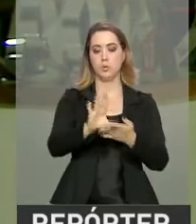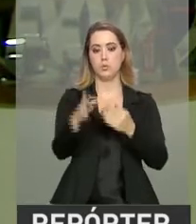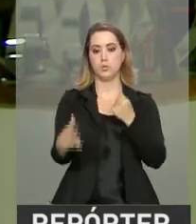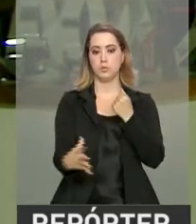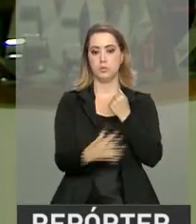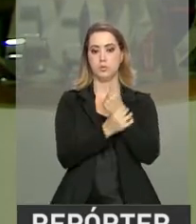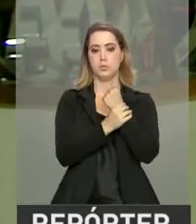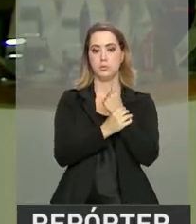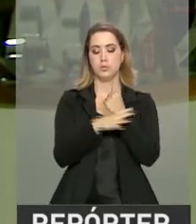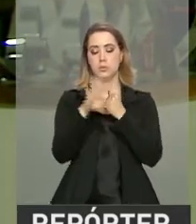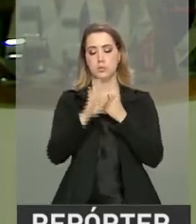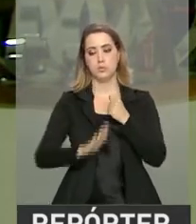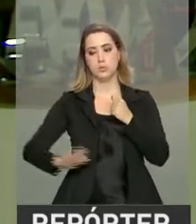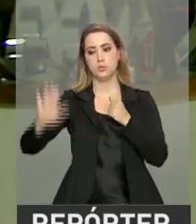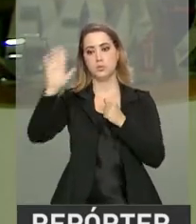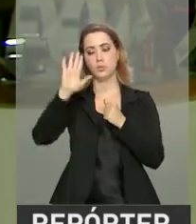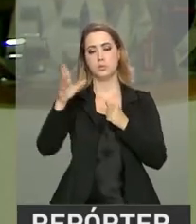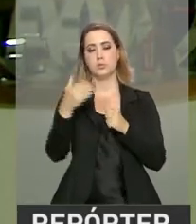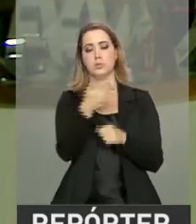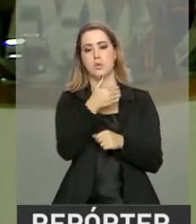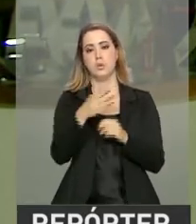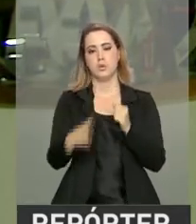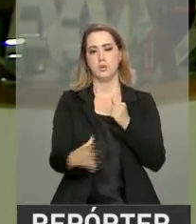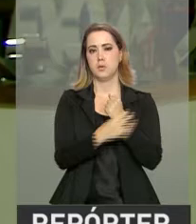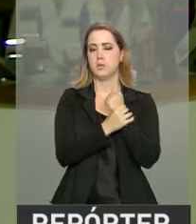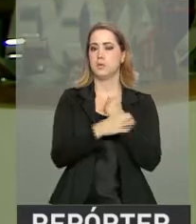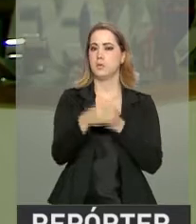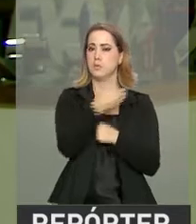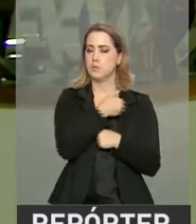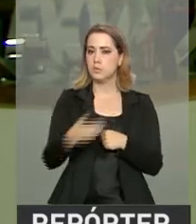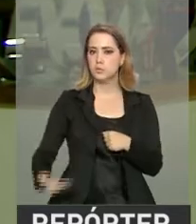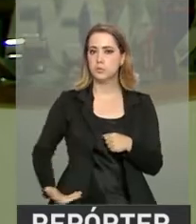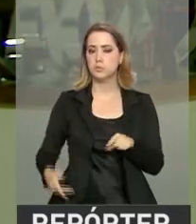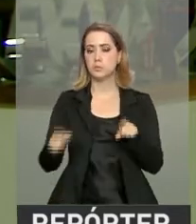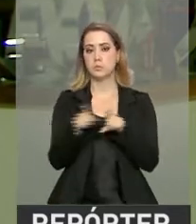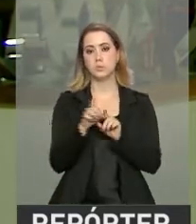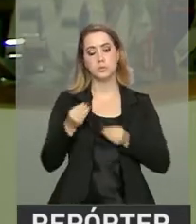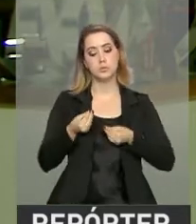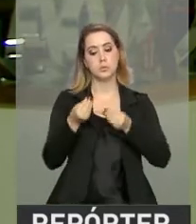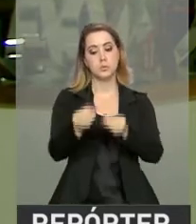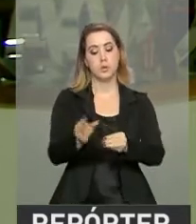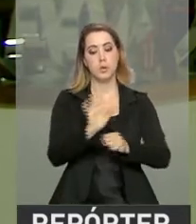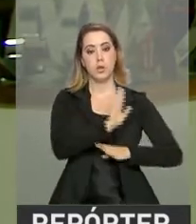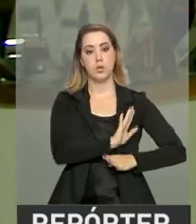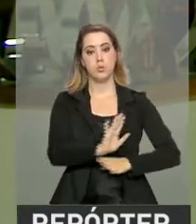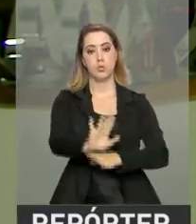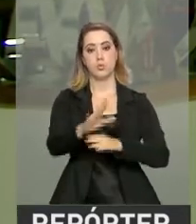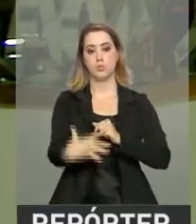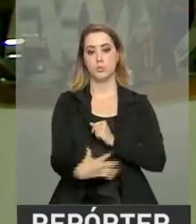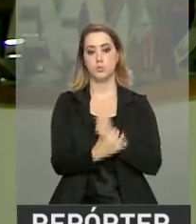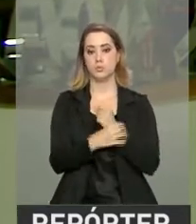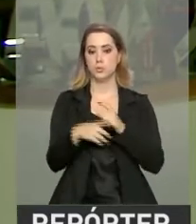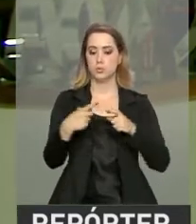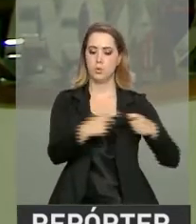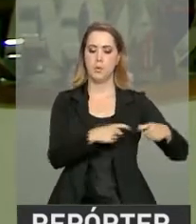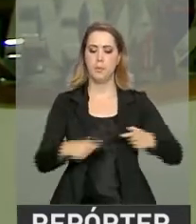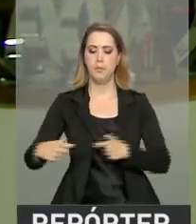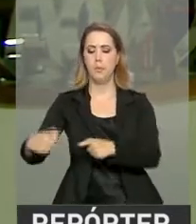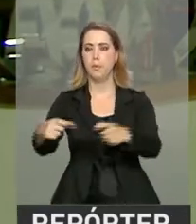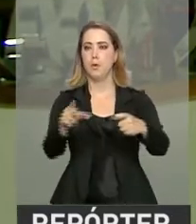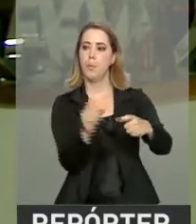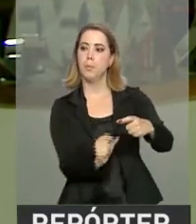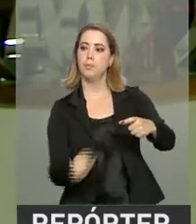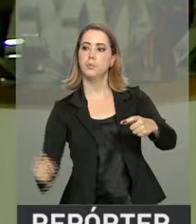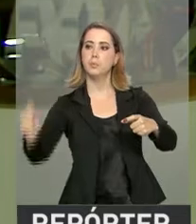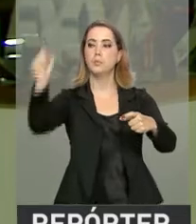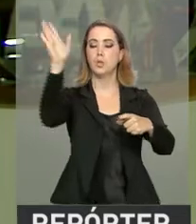nacional de segurança pública do ministério da justiça e cidadania e visa levar auxílio de segurança a qualquer ponto do país e